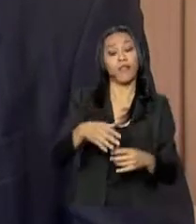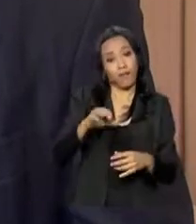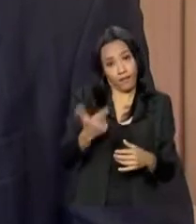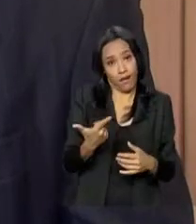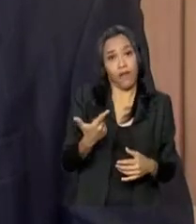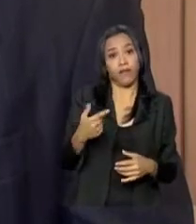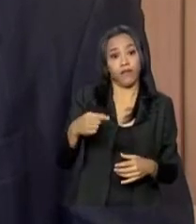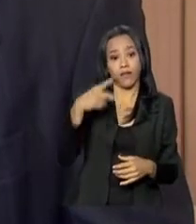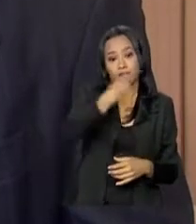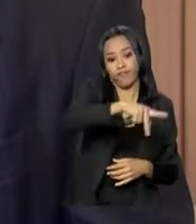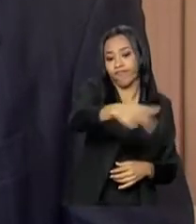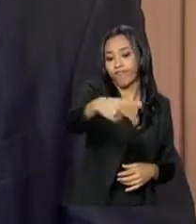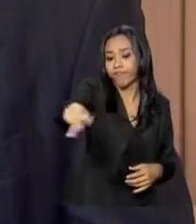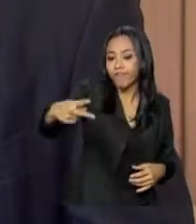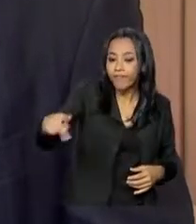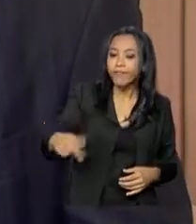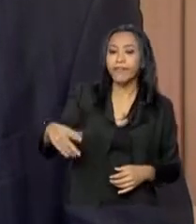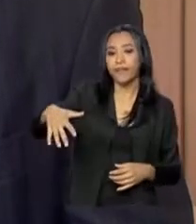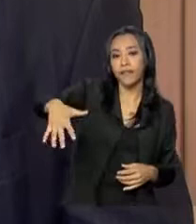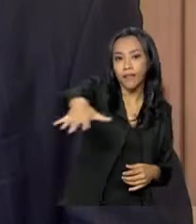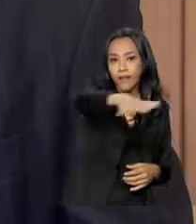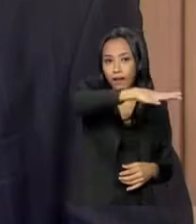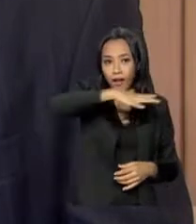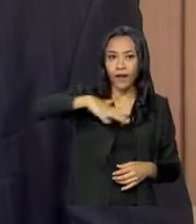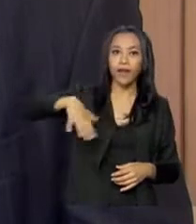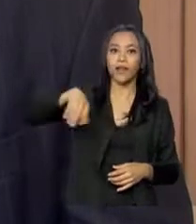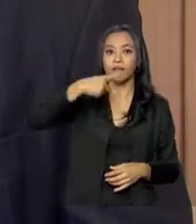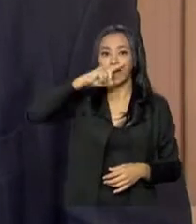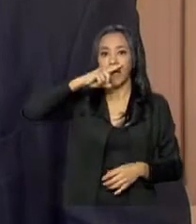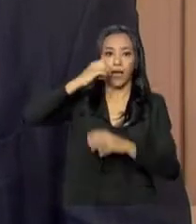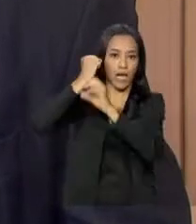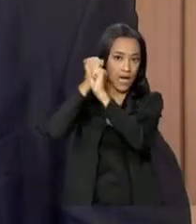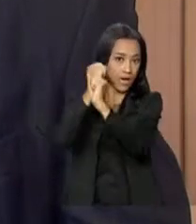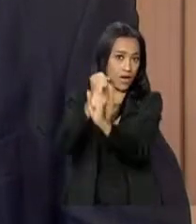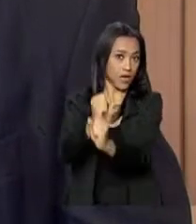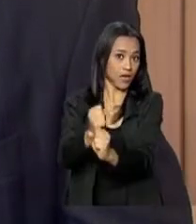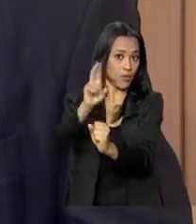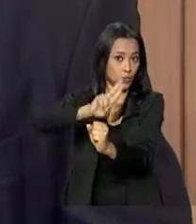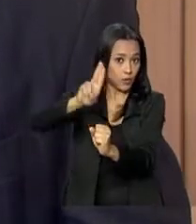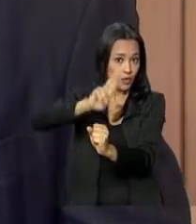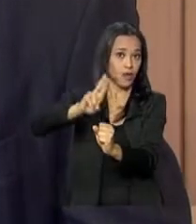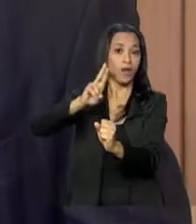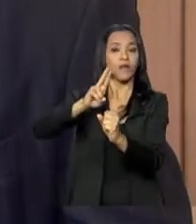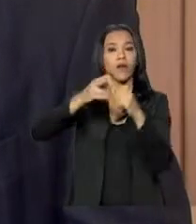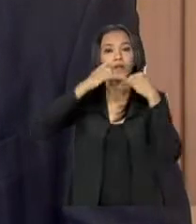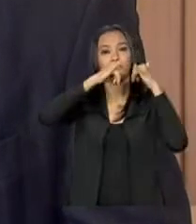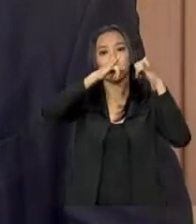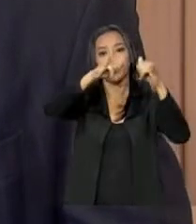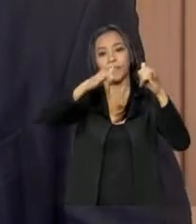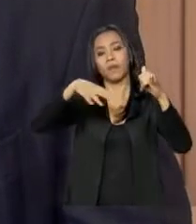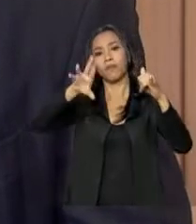próprias plantas de industrialização da cana passaram a utilizar energia elétrica dada a sua